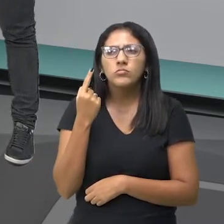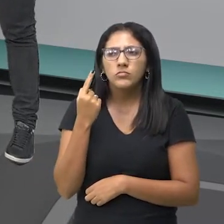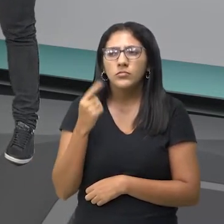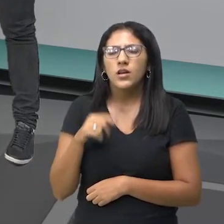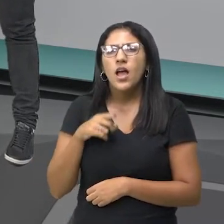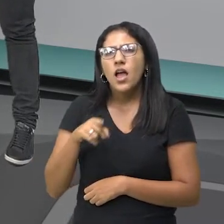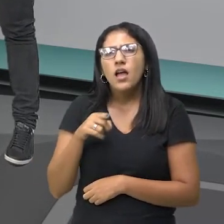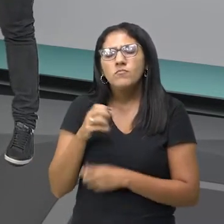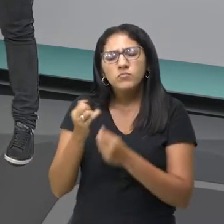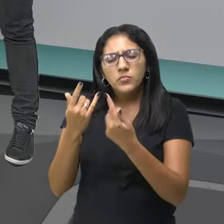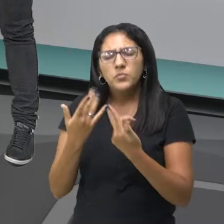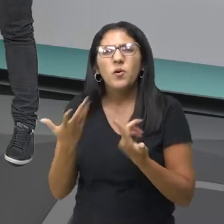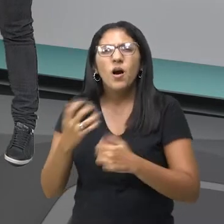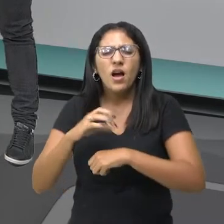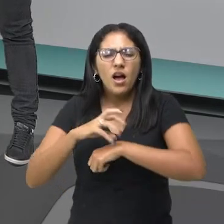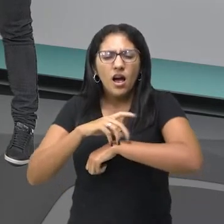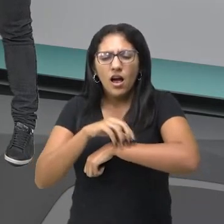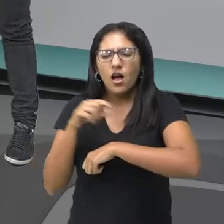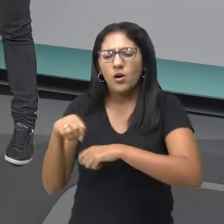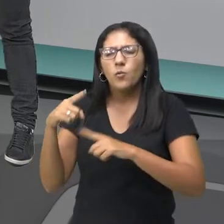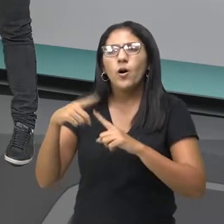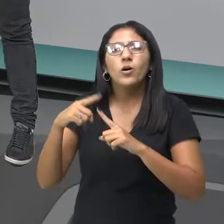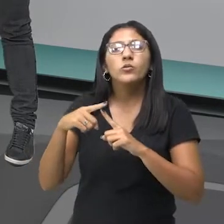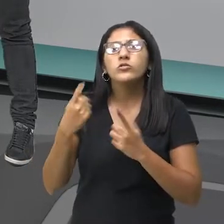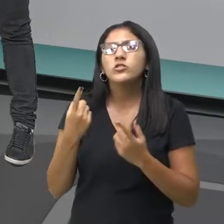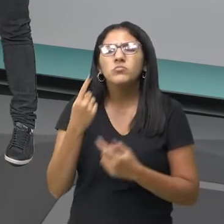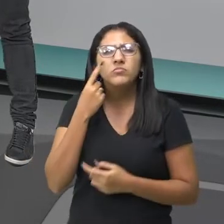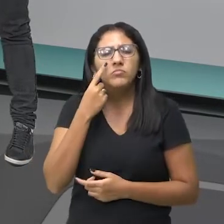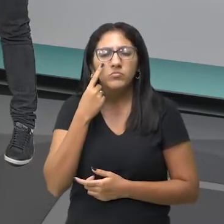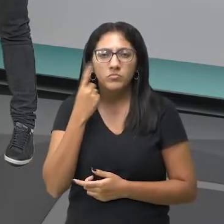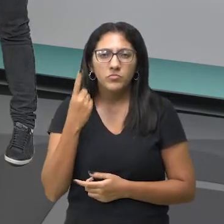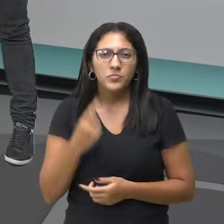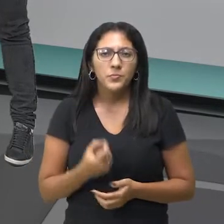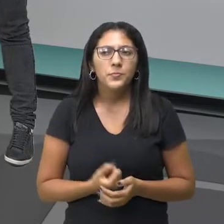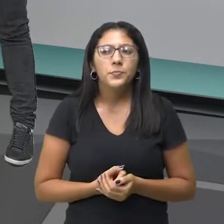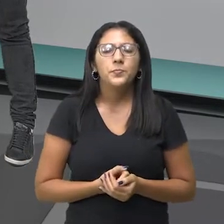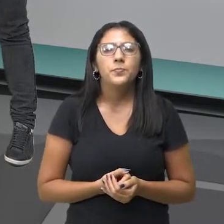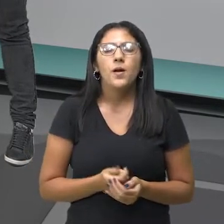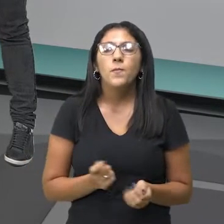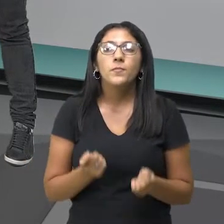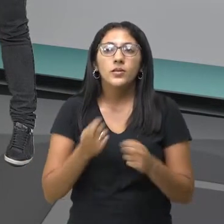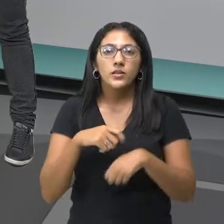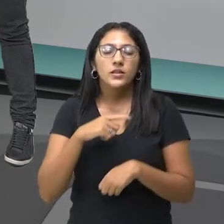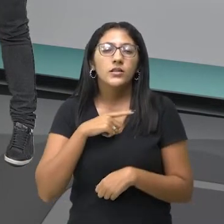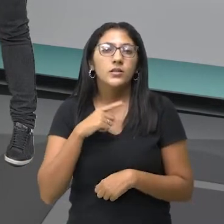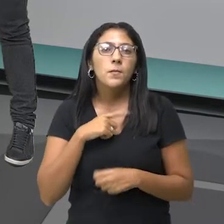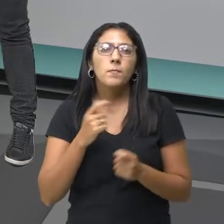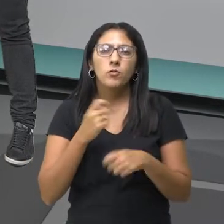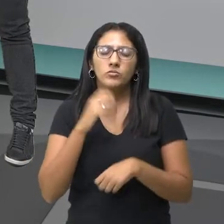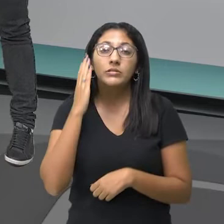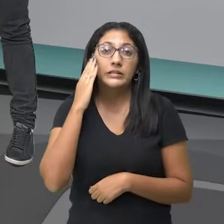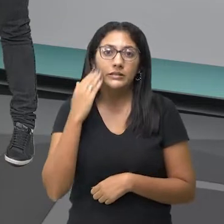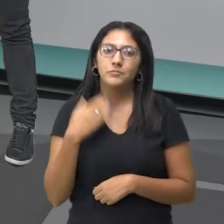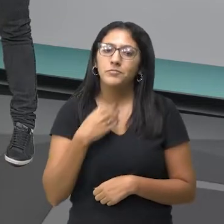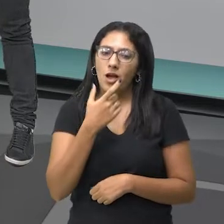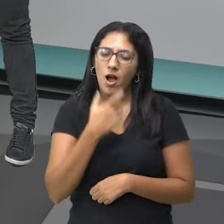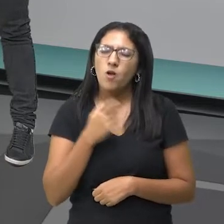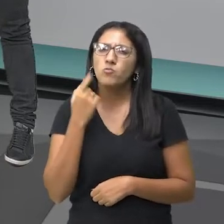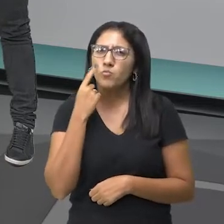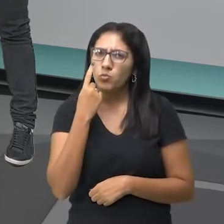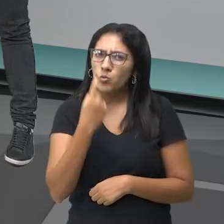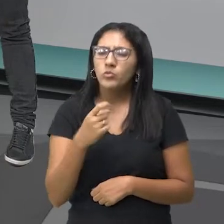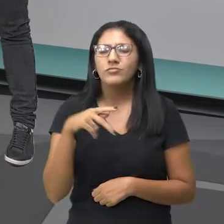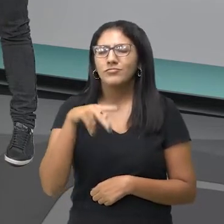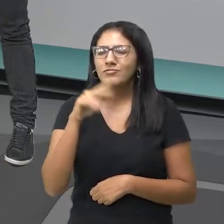falar que tipo de aranha é essa. Então vamos ao nosso texto, para que a gente possa saber também, que eu estou curioso, e vocês